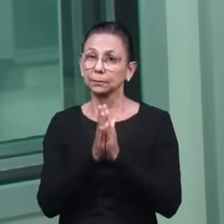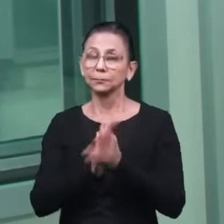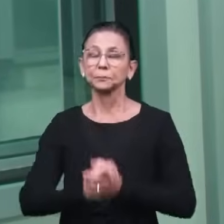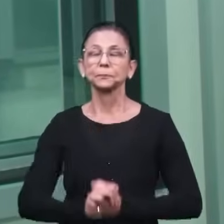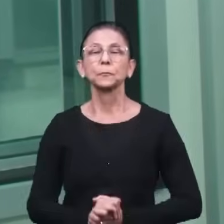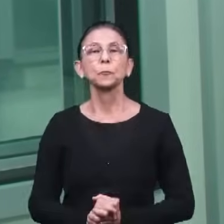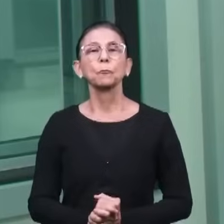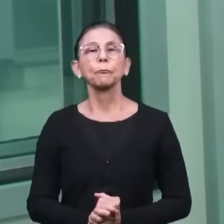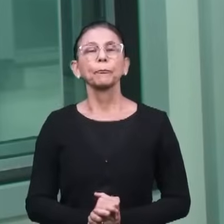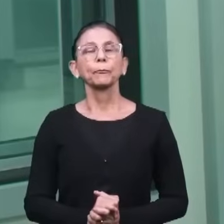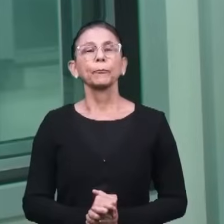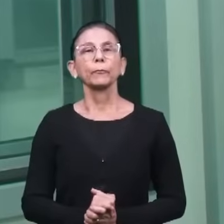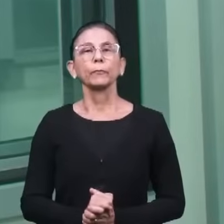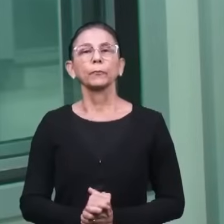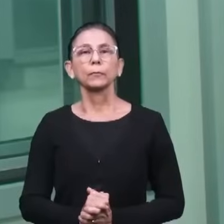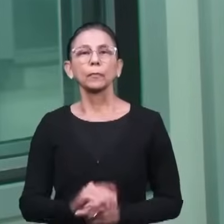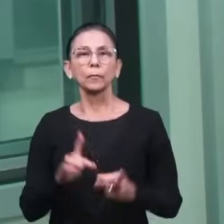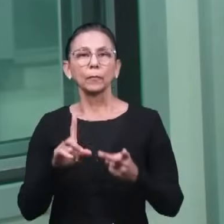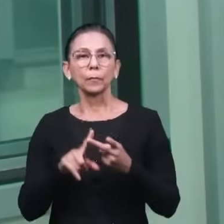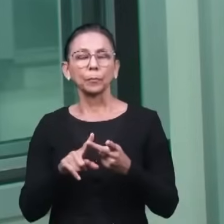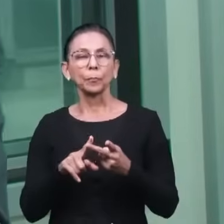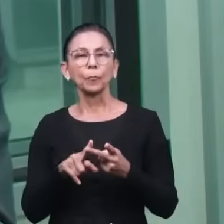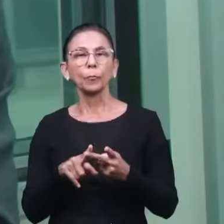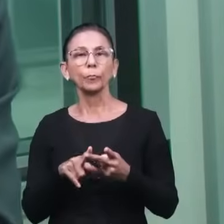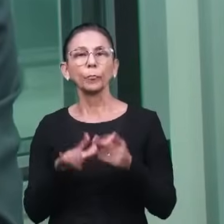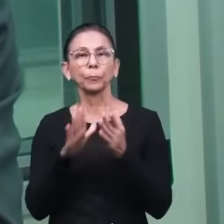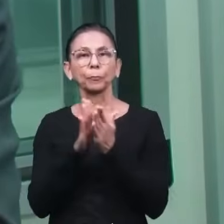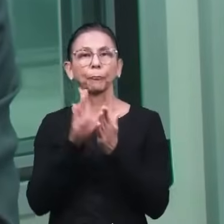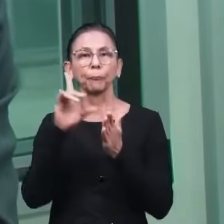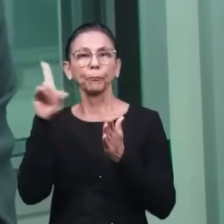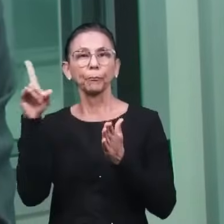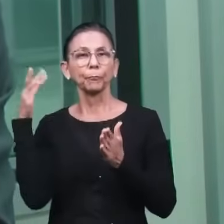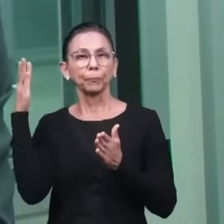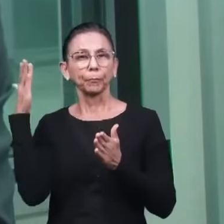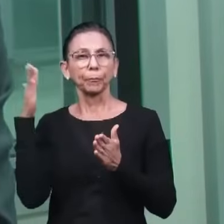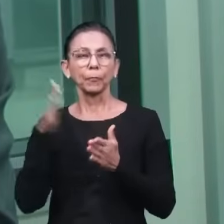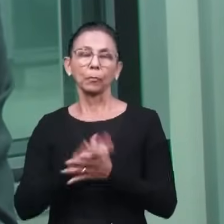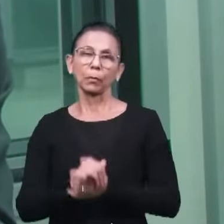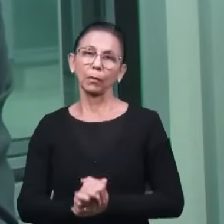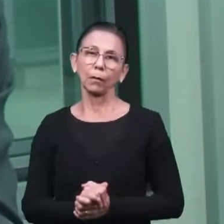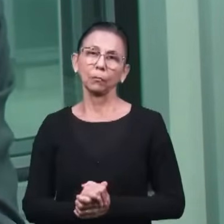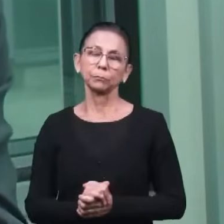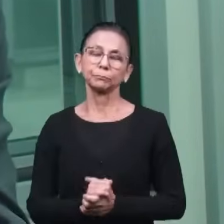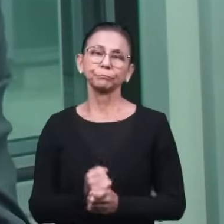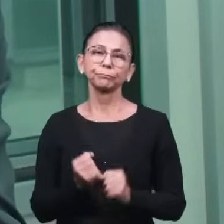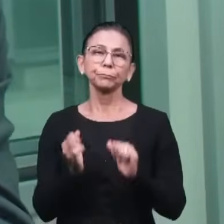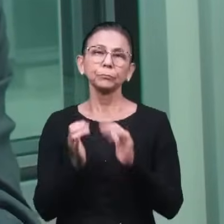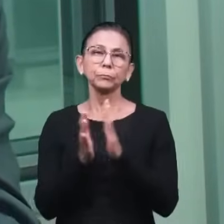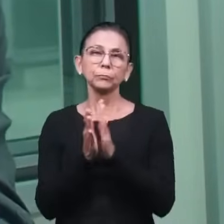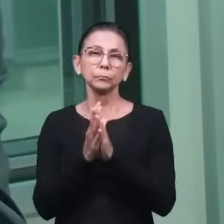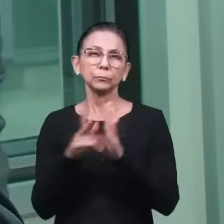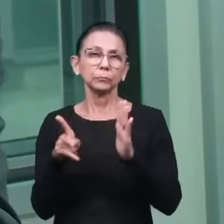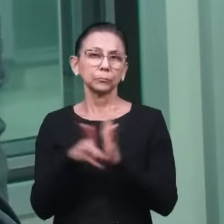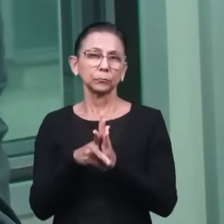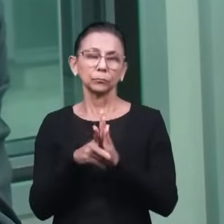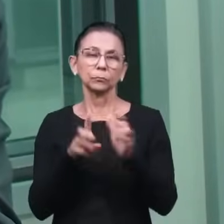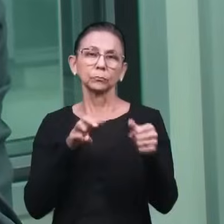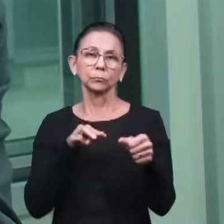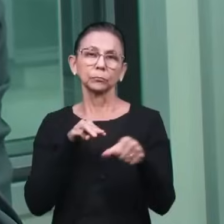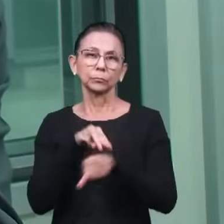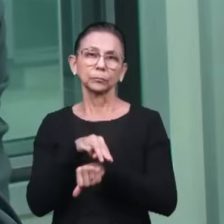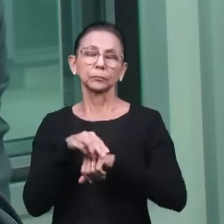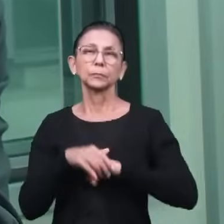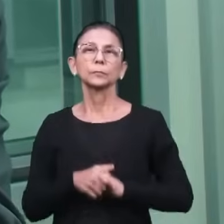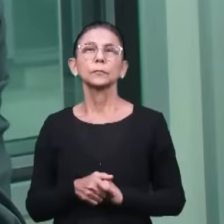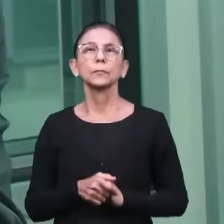oração e da palavra. Então, a oração faz parte do ministério. E agora, uma coisa que a gente sempre fala, né, Josias, e vocês